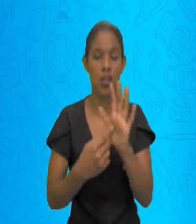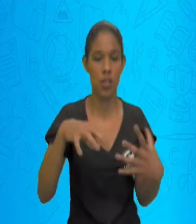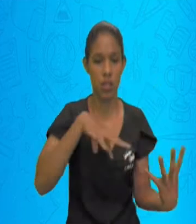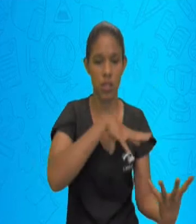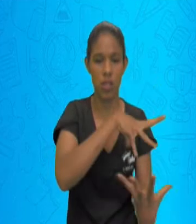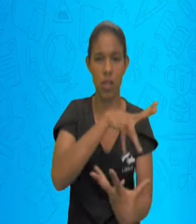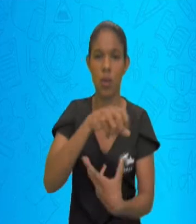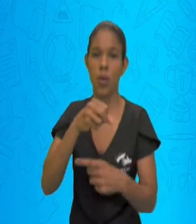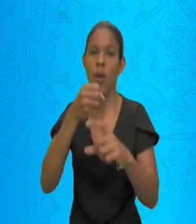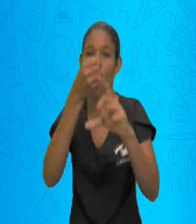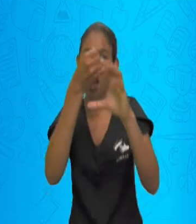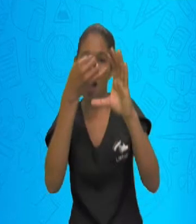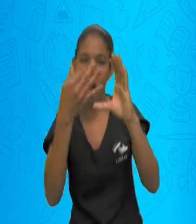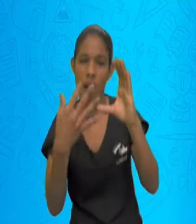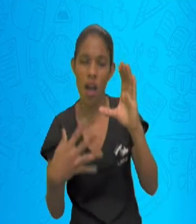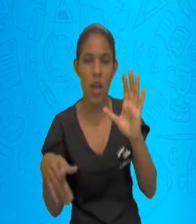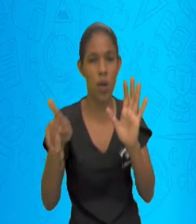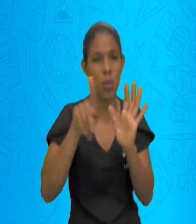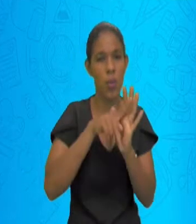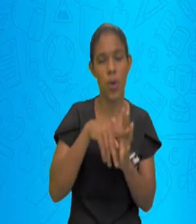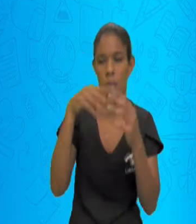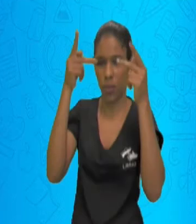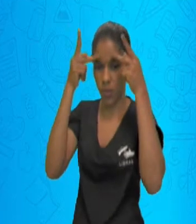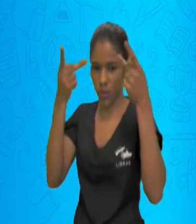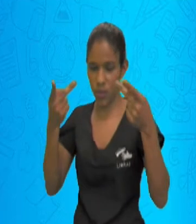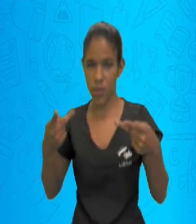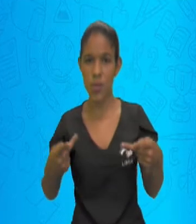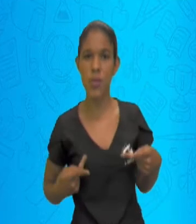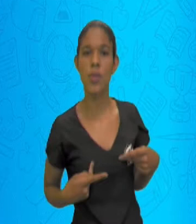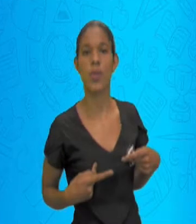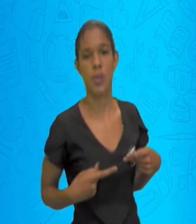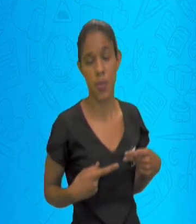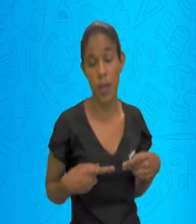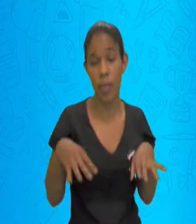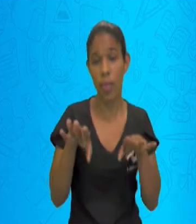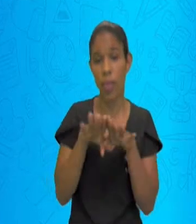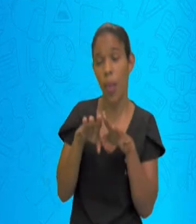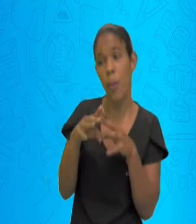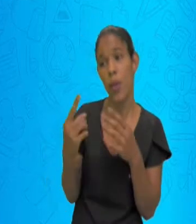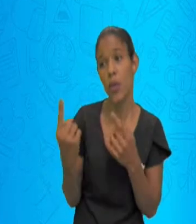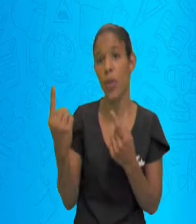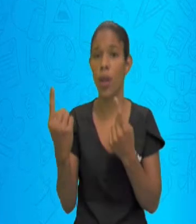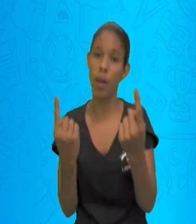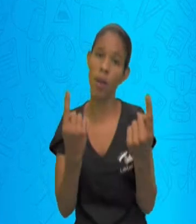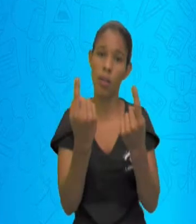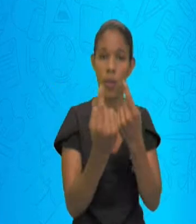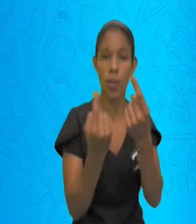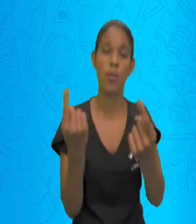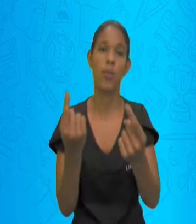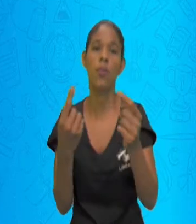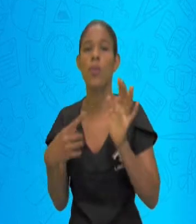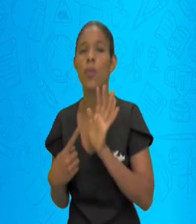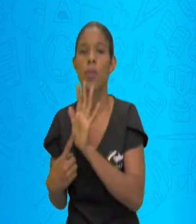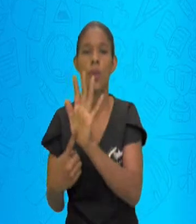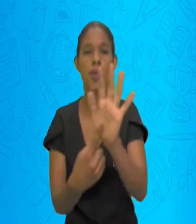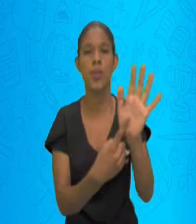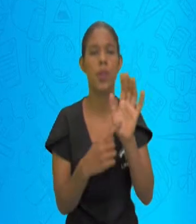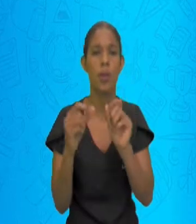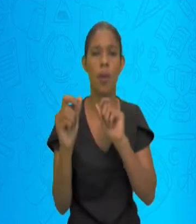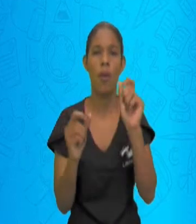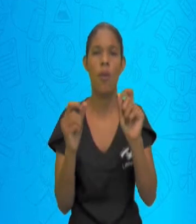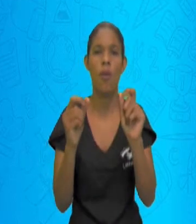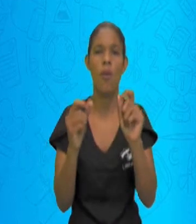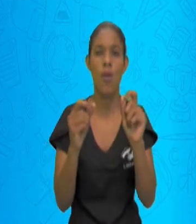individuais por meio do ponto de vista de seus artistas, que, com seus estilos diversos, transmitem as